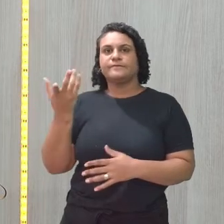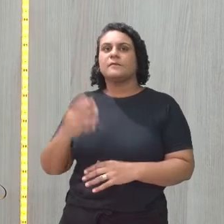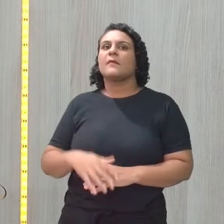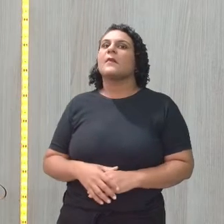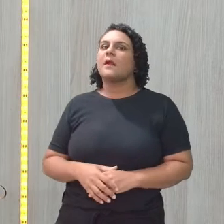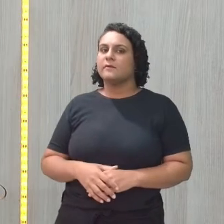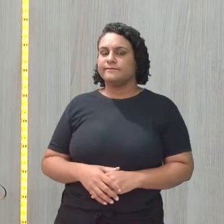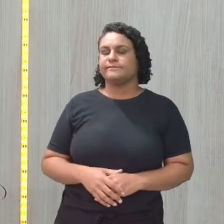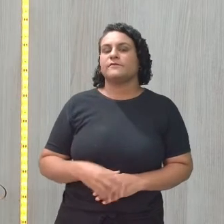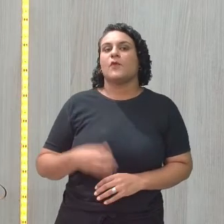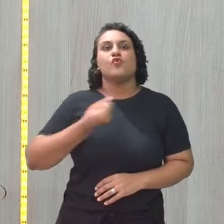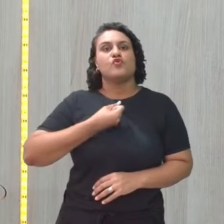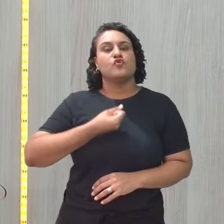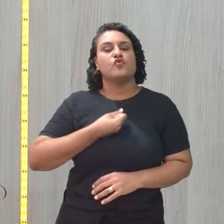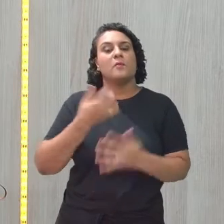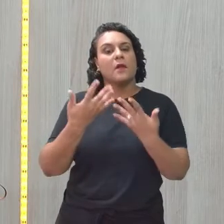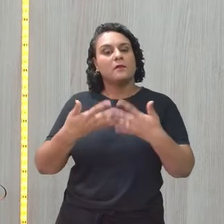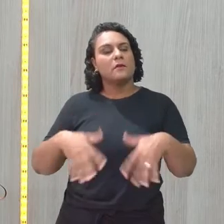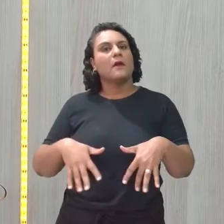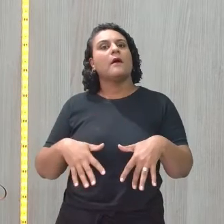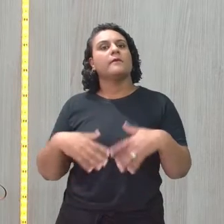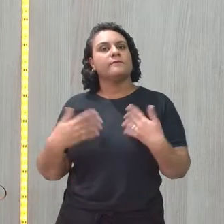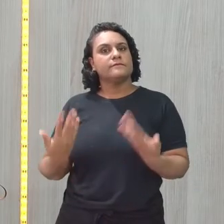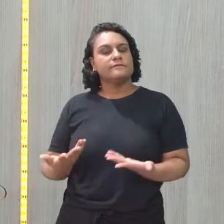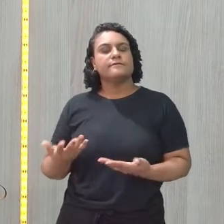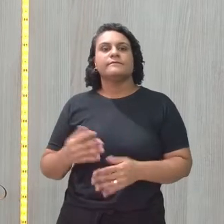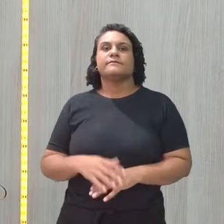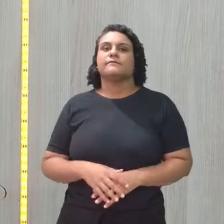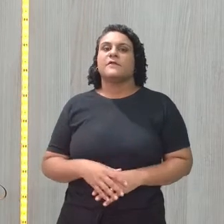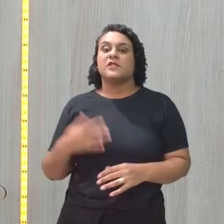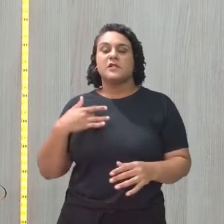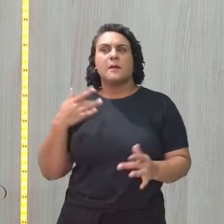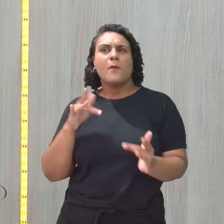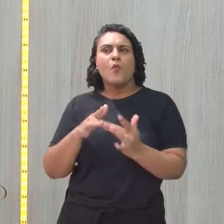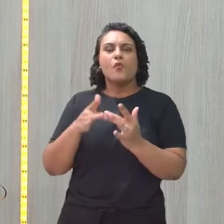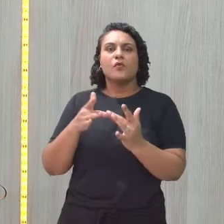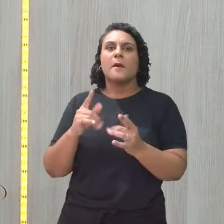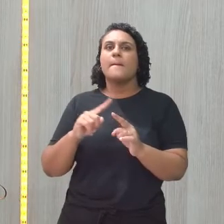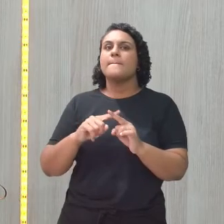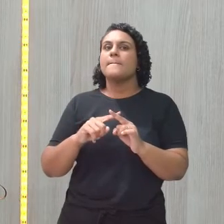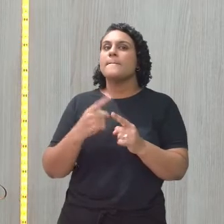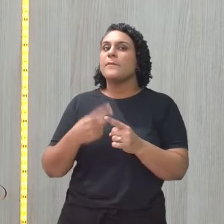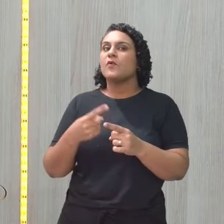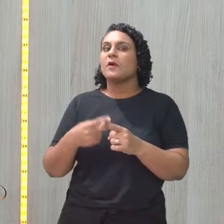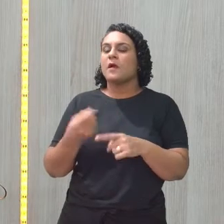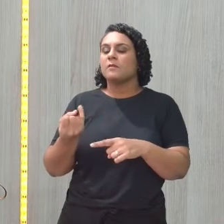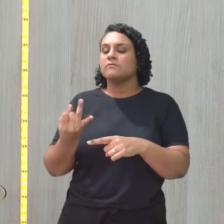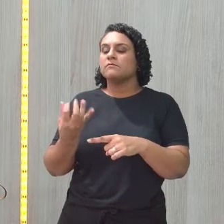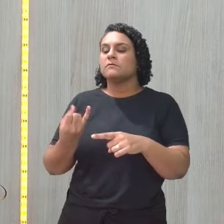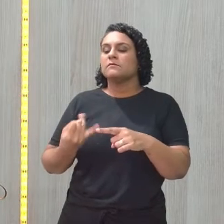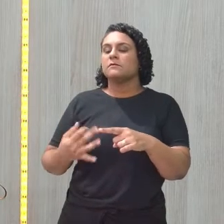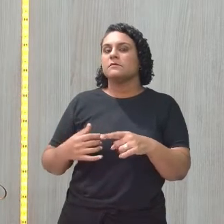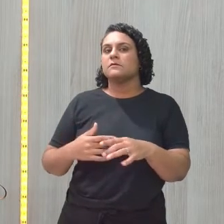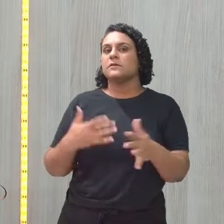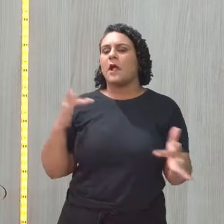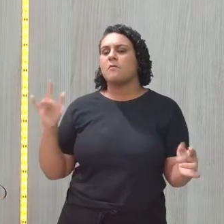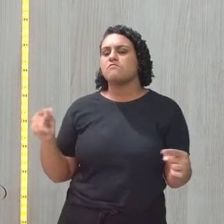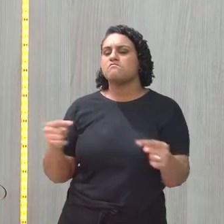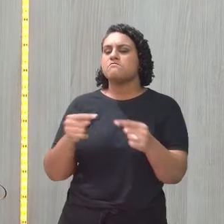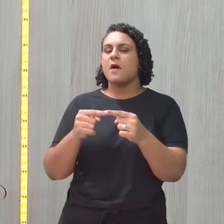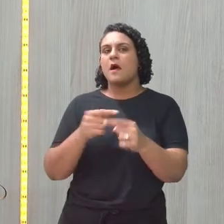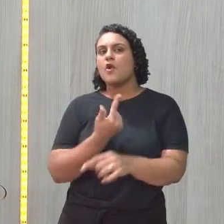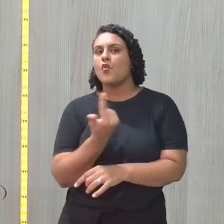conta, né? Mas a importância das frações é porque elas estão ligadas a outros temas de matemática, né? Ou seja, quando você vai